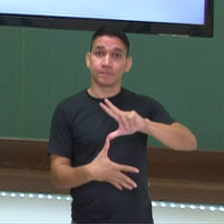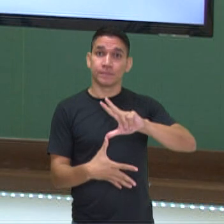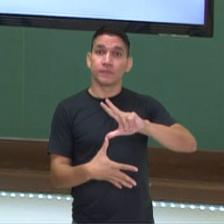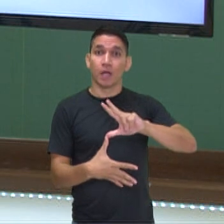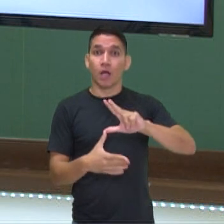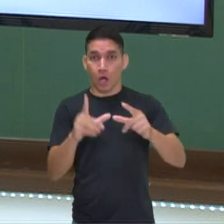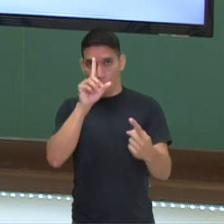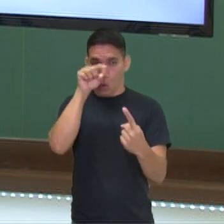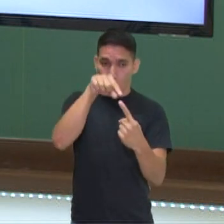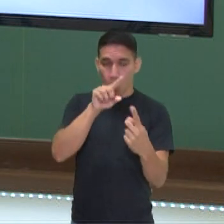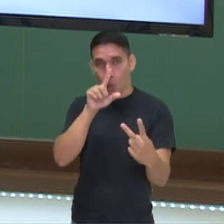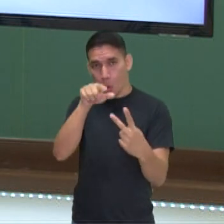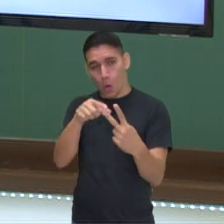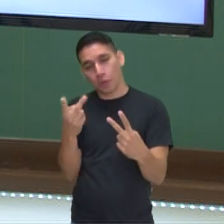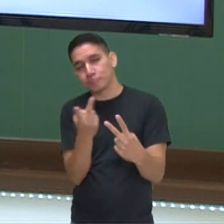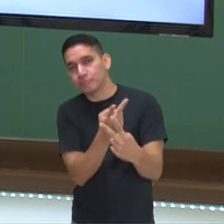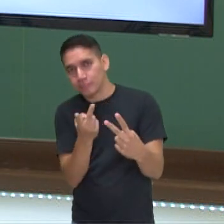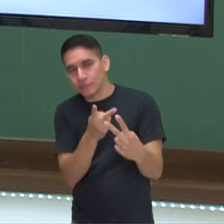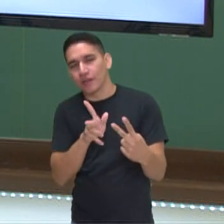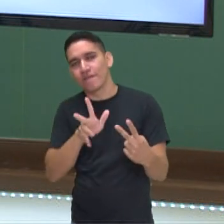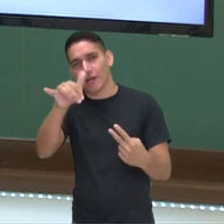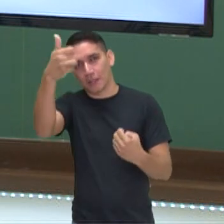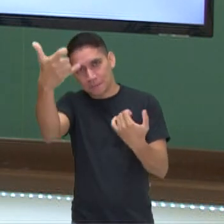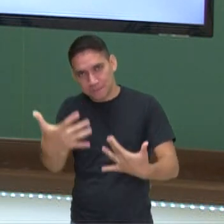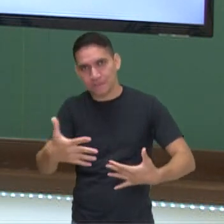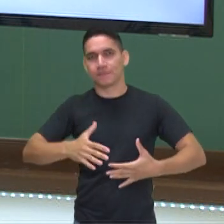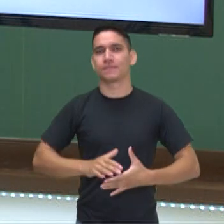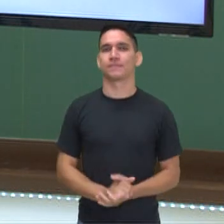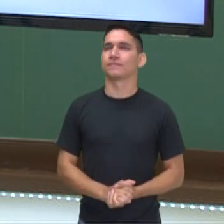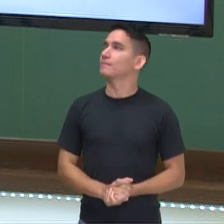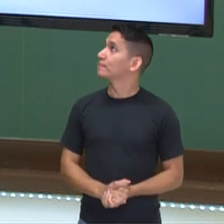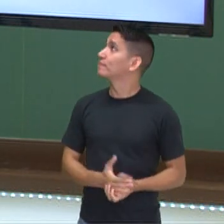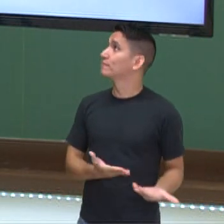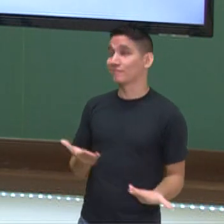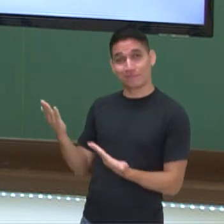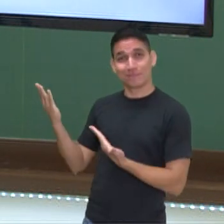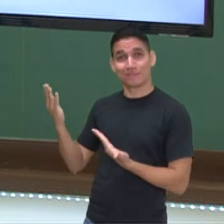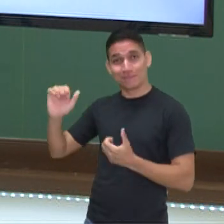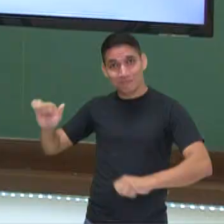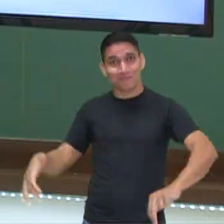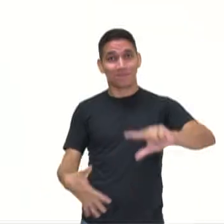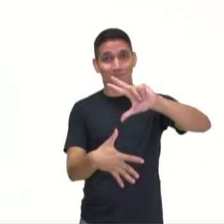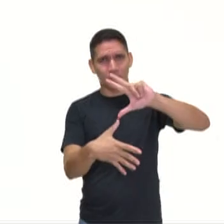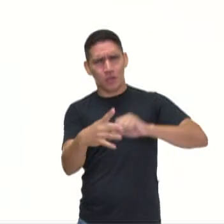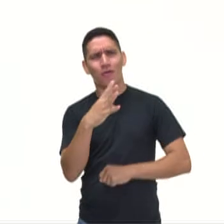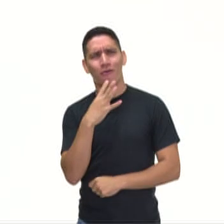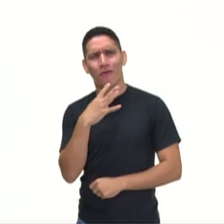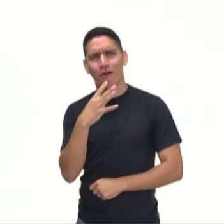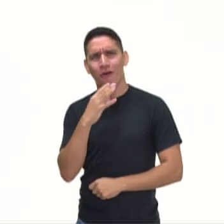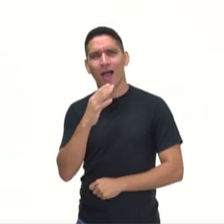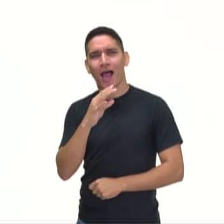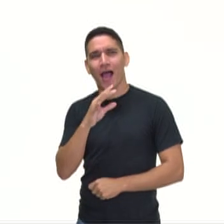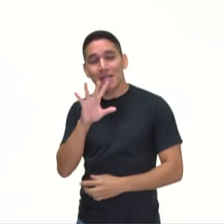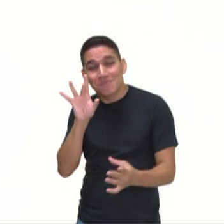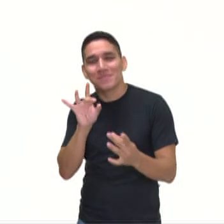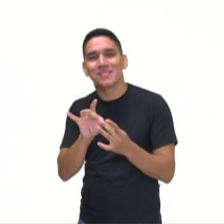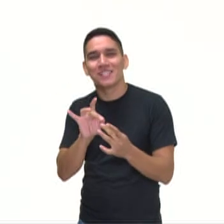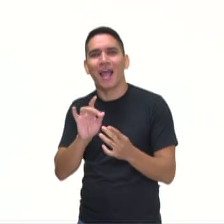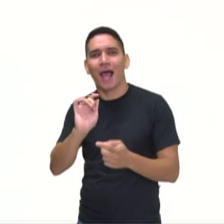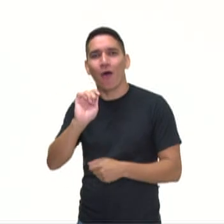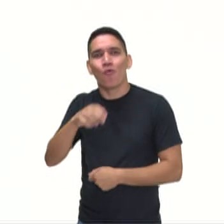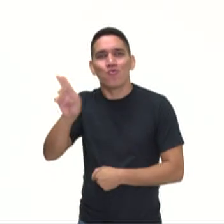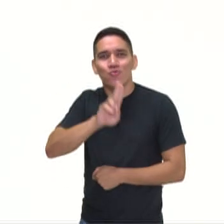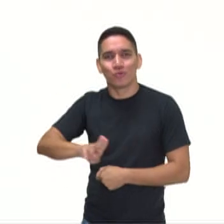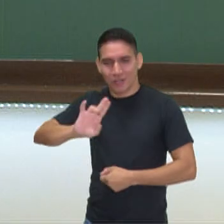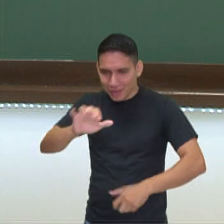dois objetivos aí da aula de hoje. Então, nossa conversa aí, né? Você conhece o significado de América